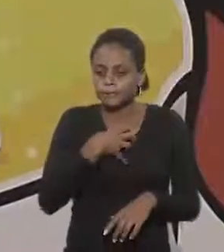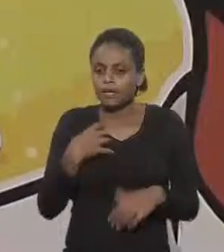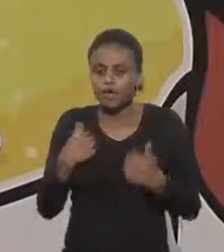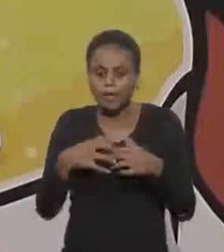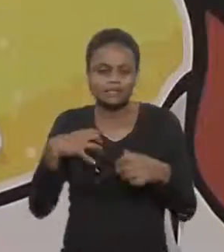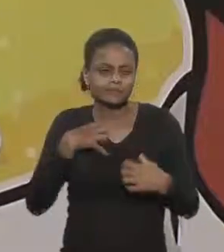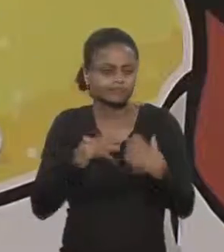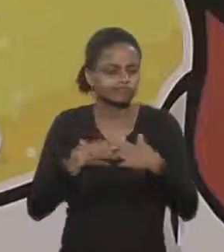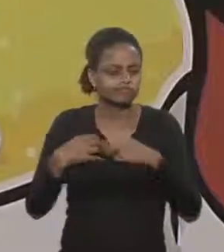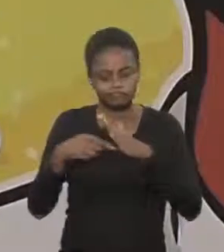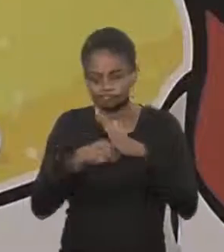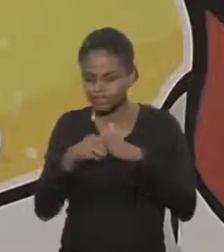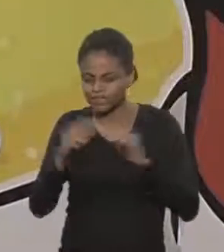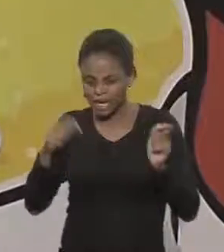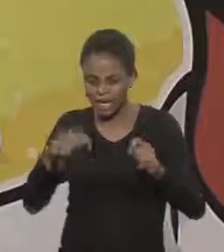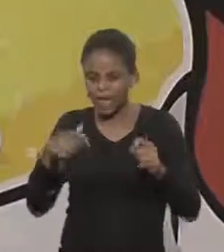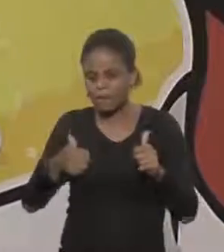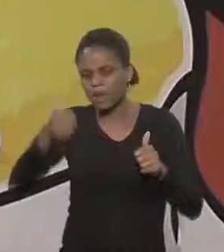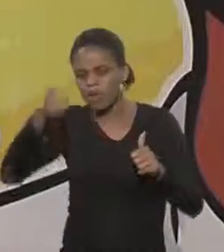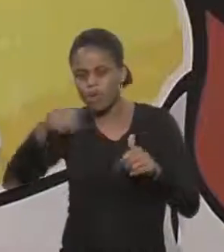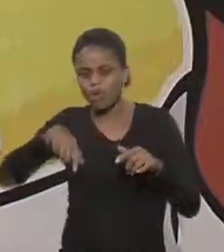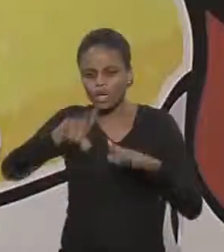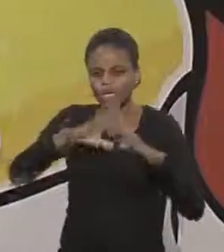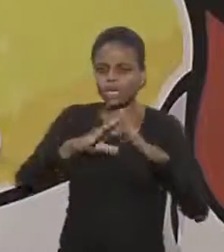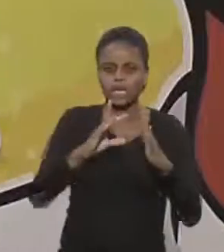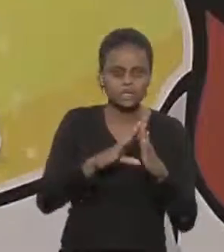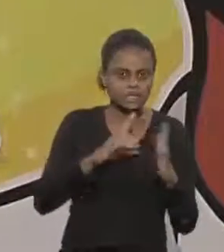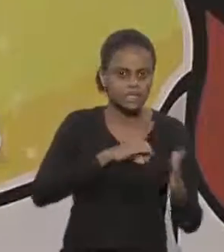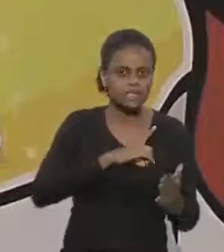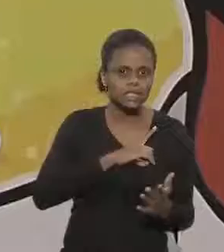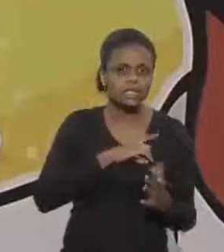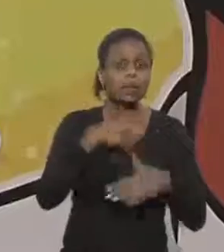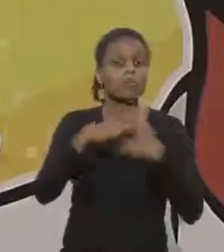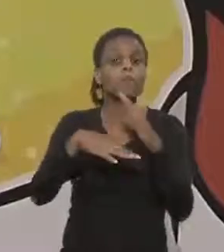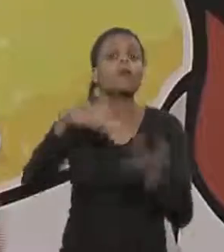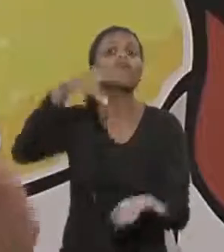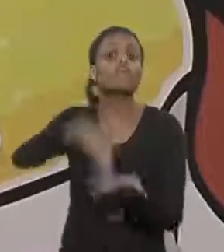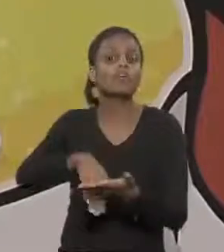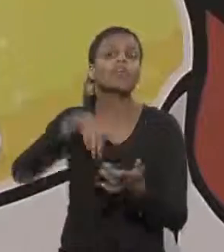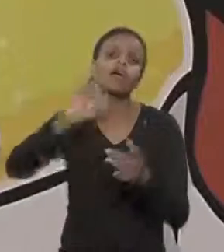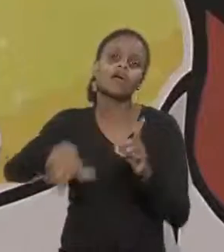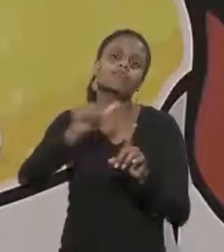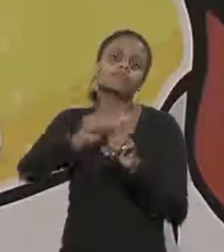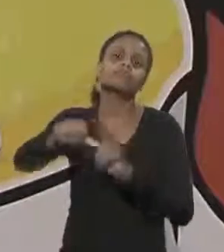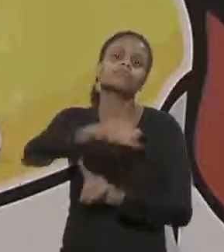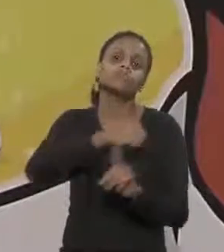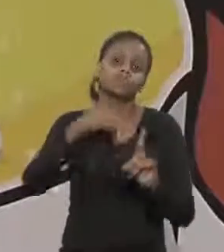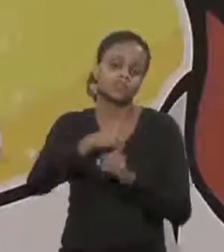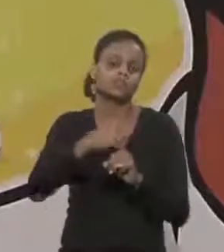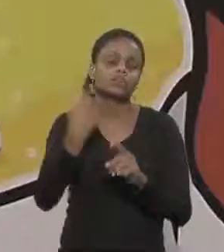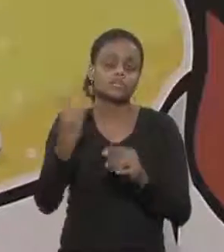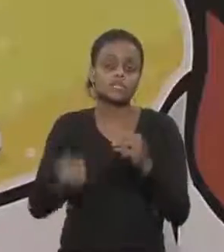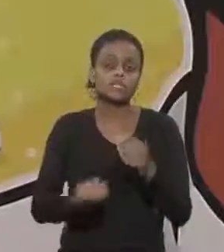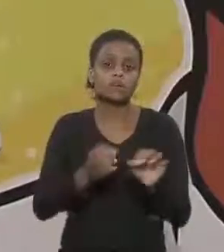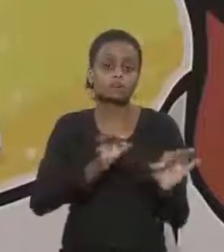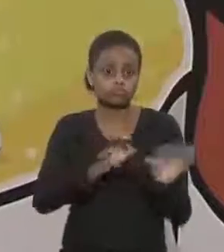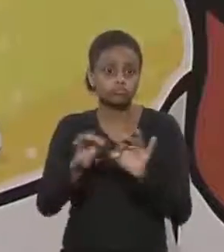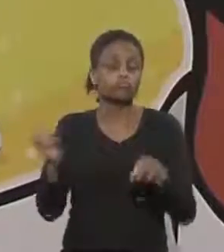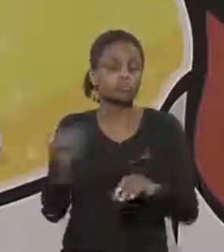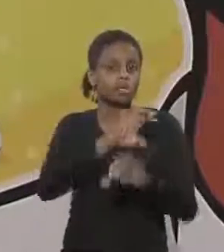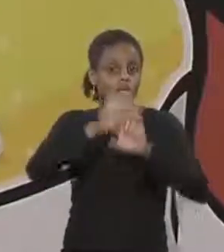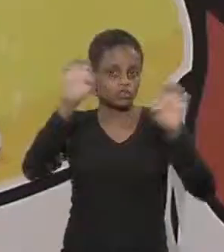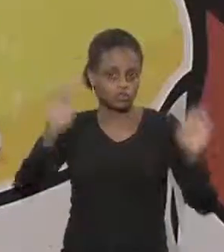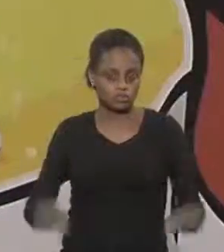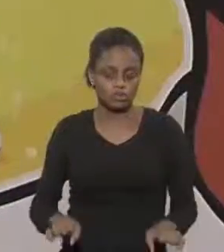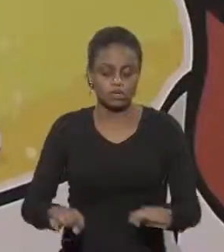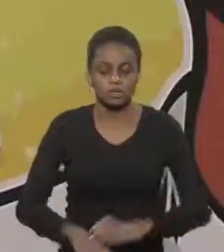tem um sentimento, ela começa a avaliar se vale a pena ou não. Então, acho que a gente tem que criar, reestruturar essa rede